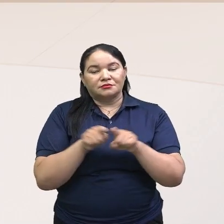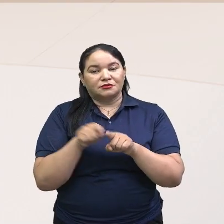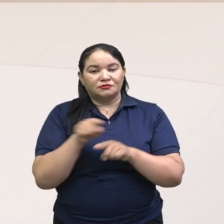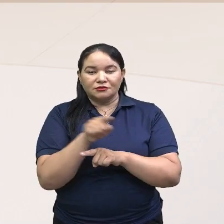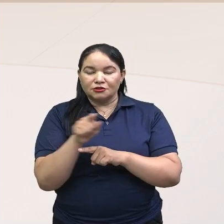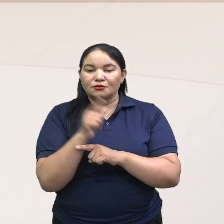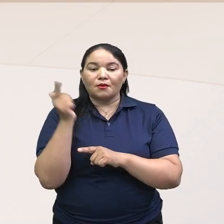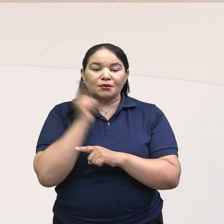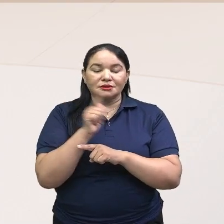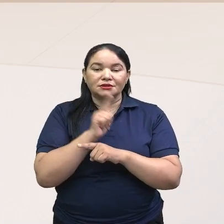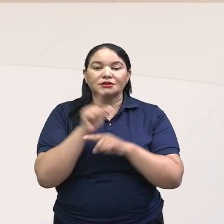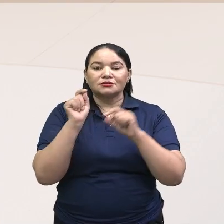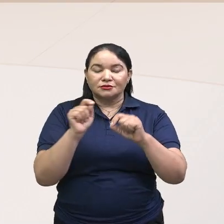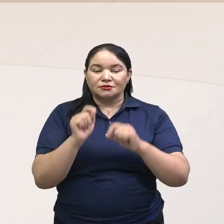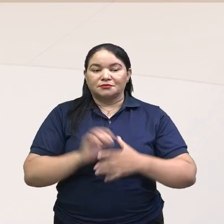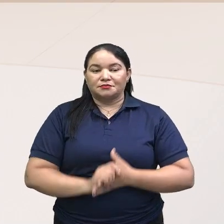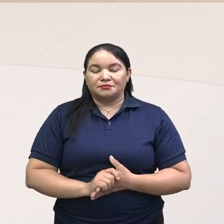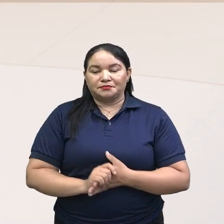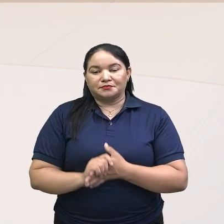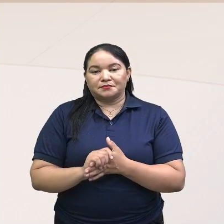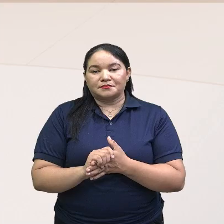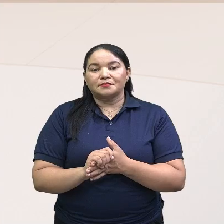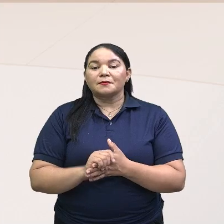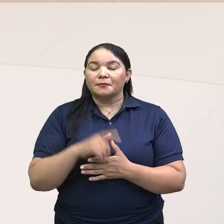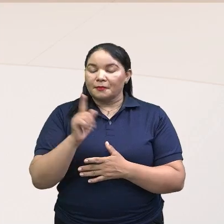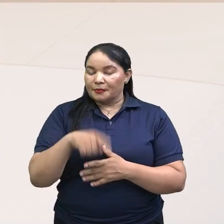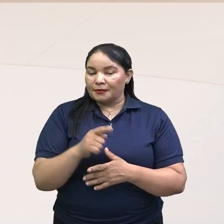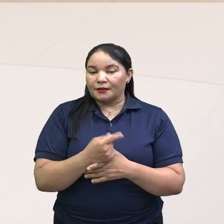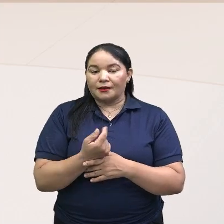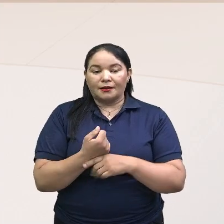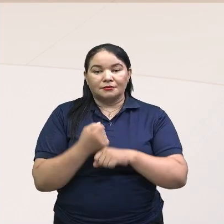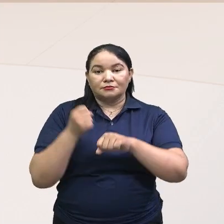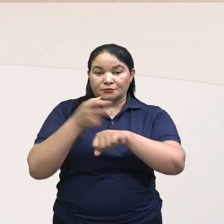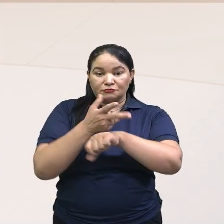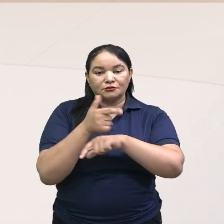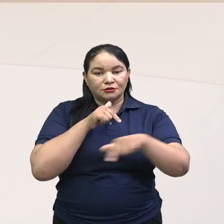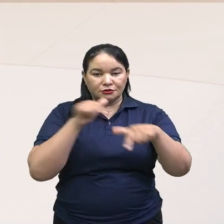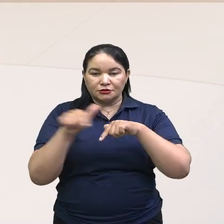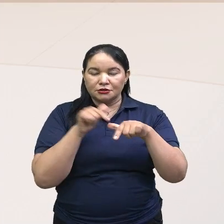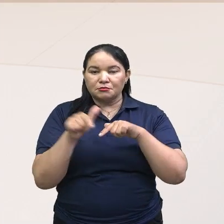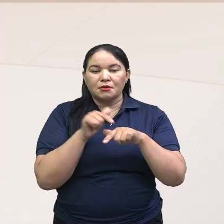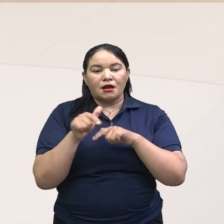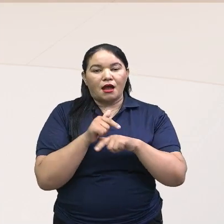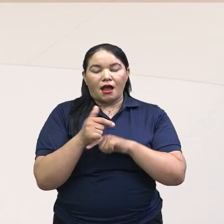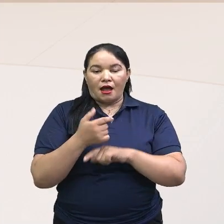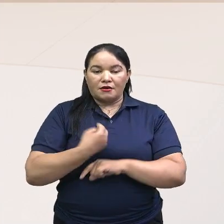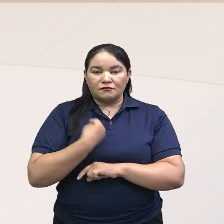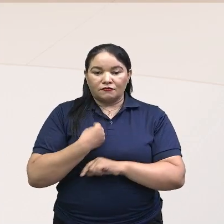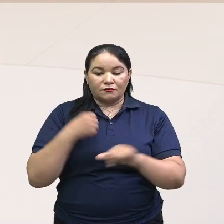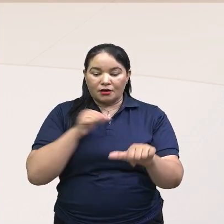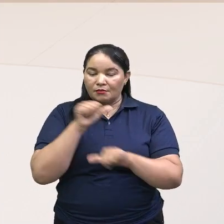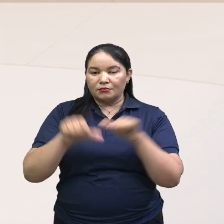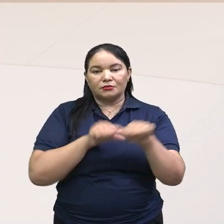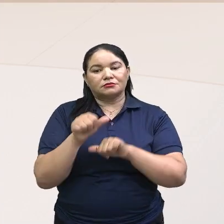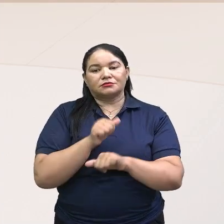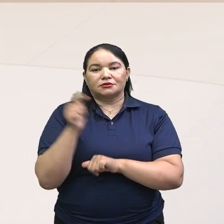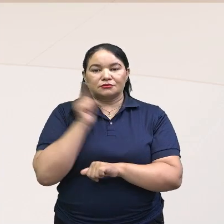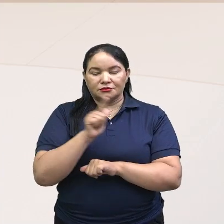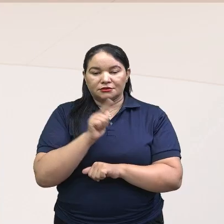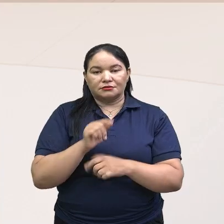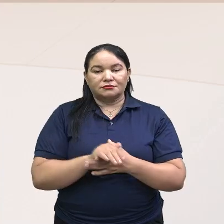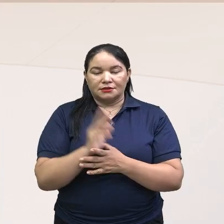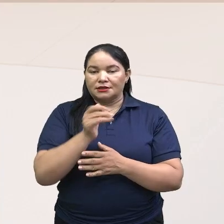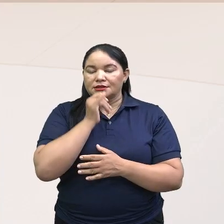você vai, então, ter oportunidades para melhorar de vida. Você vai, então, quando você está